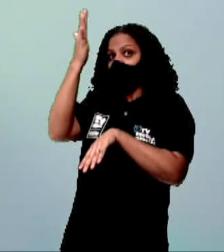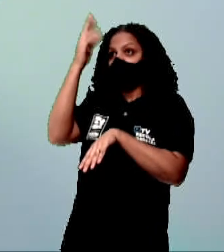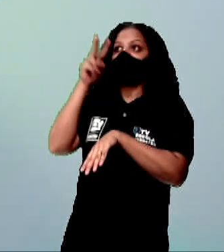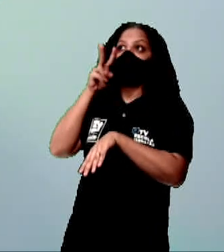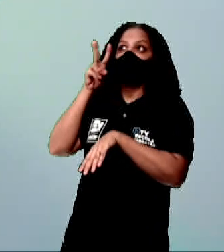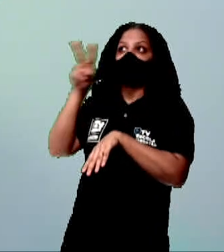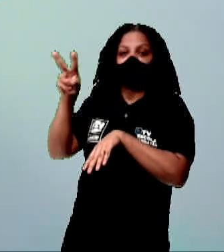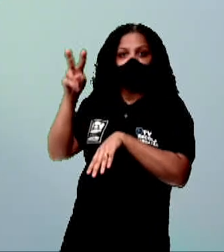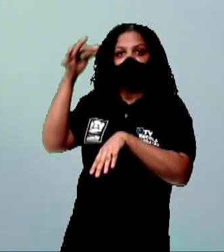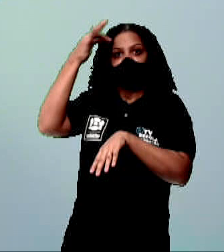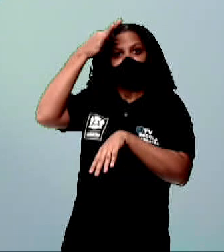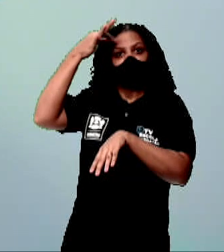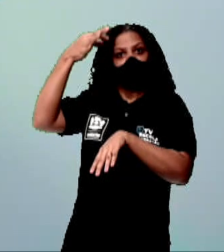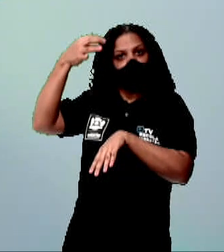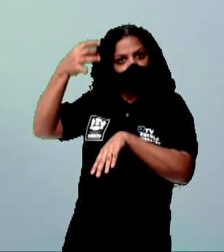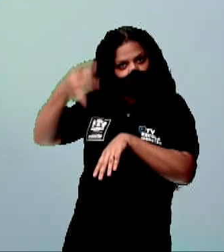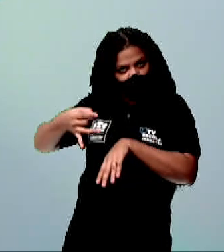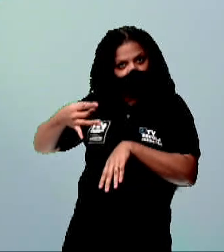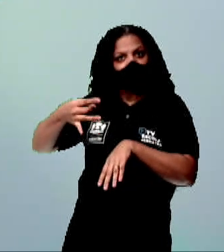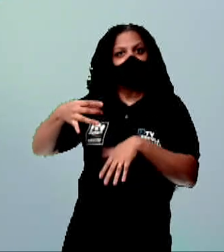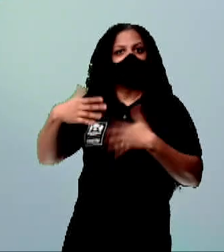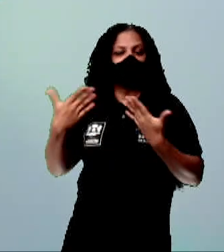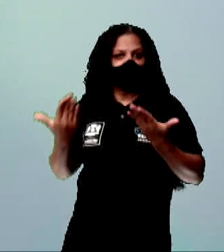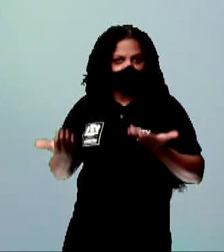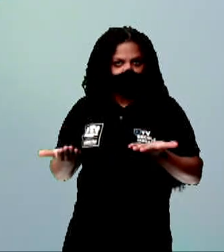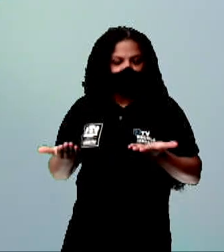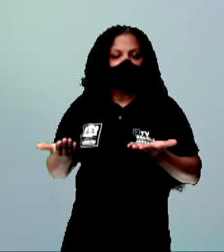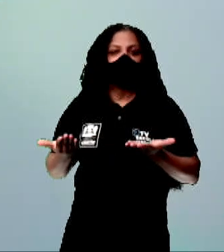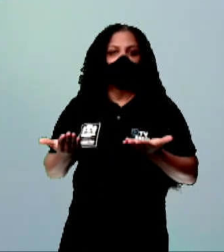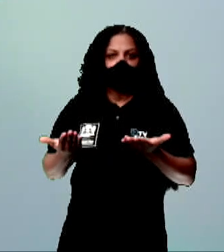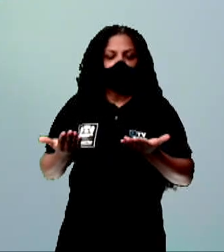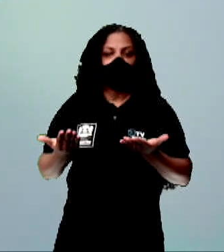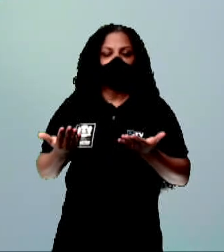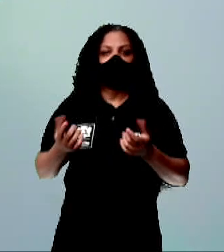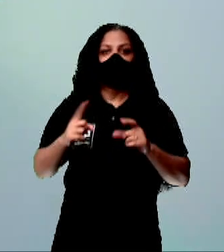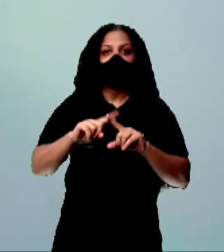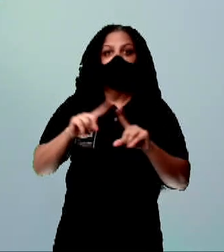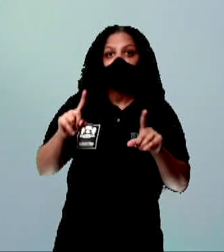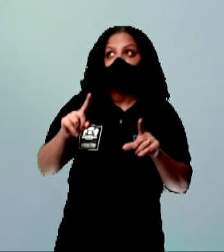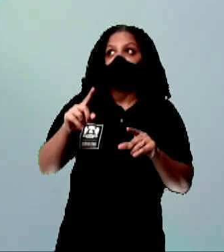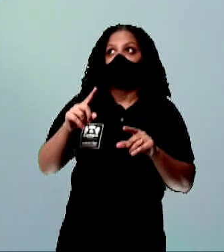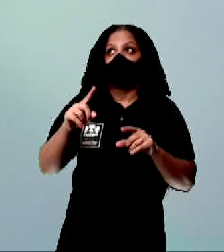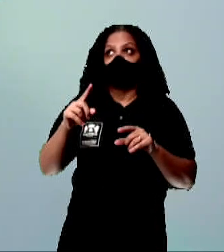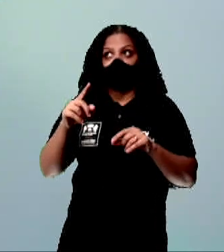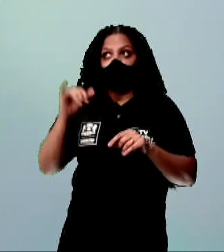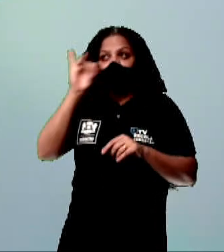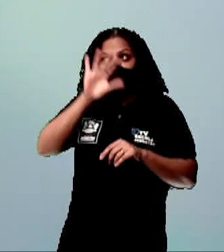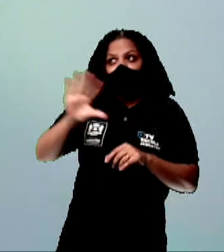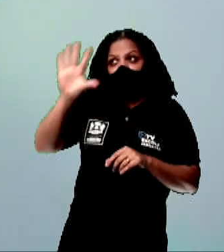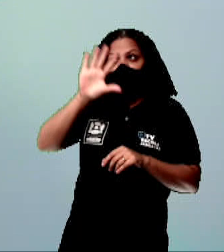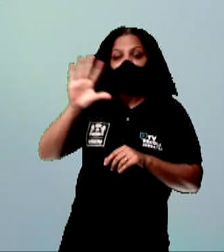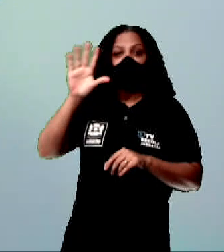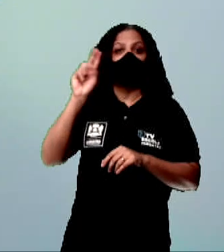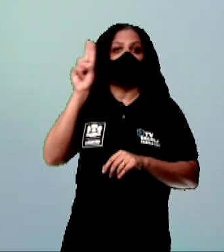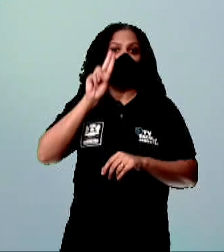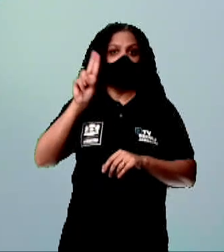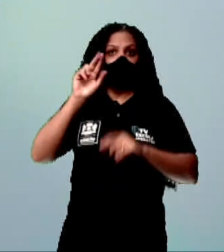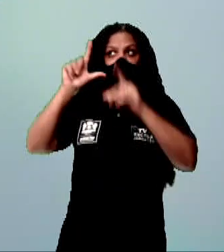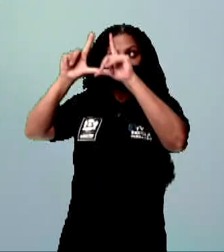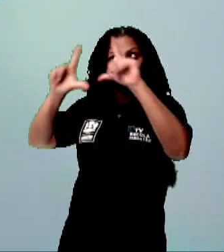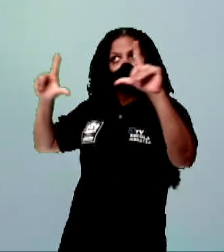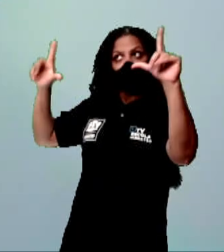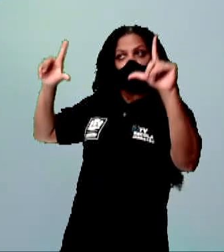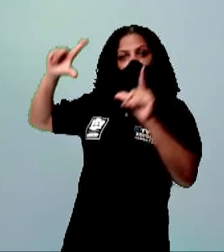a questão da linguagem verbal, tá certo? Então, o recurso da linguagem não verbal, as imagens, elas são mais exploradas em outdoor do que